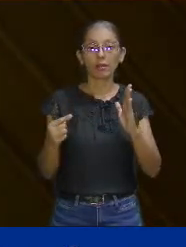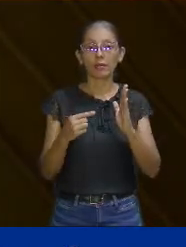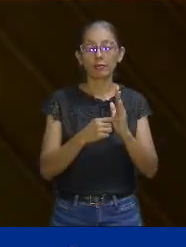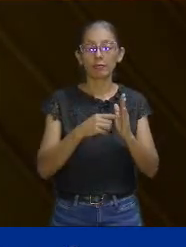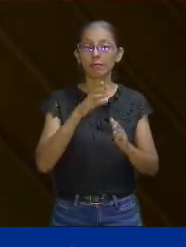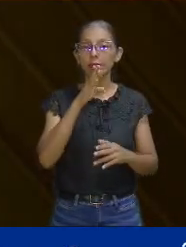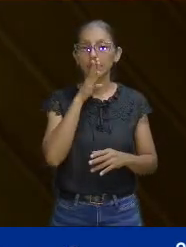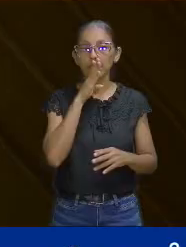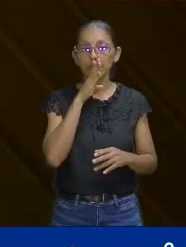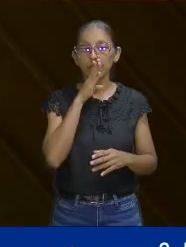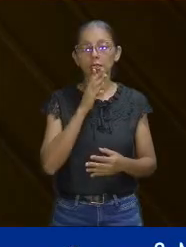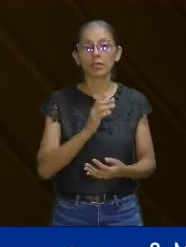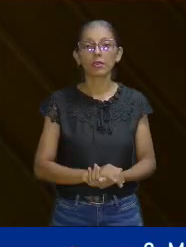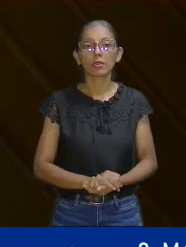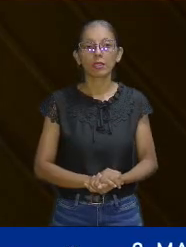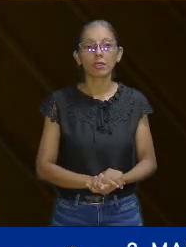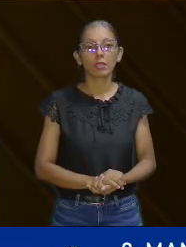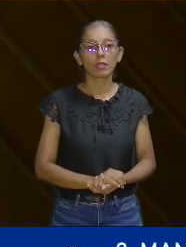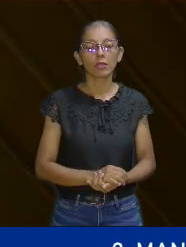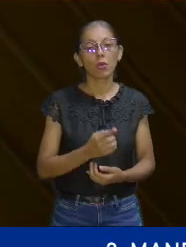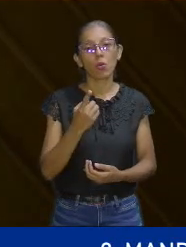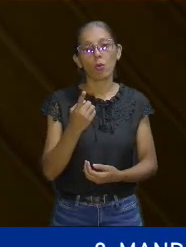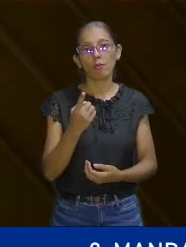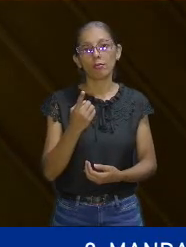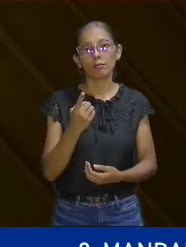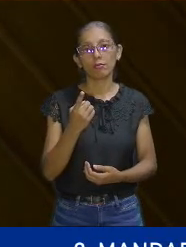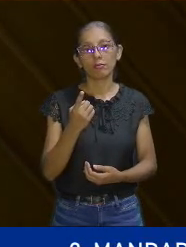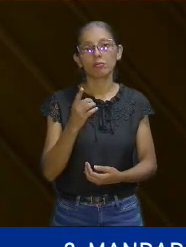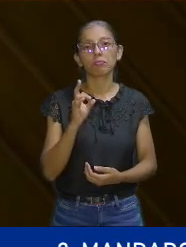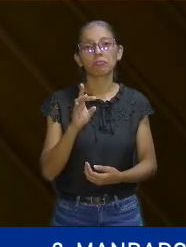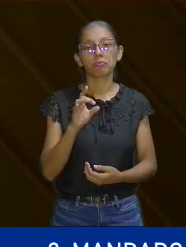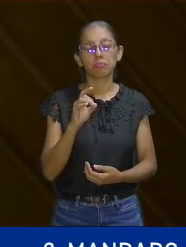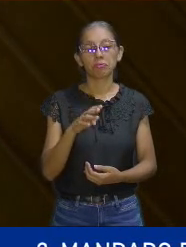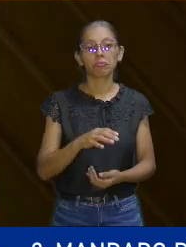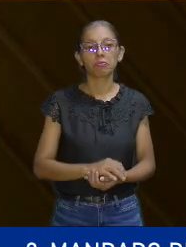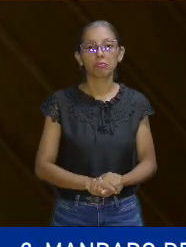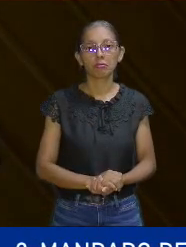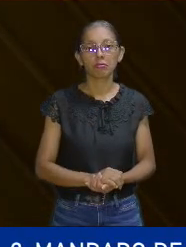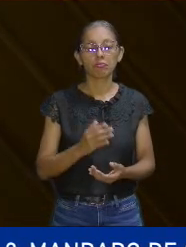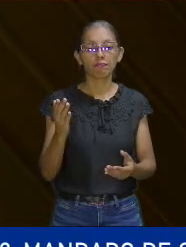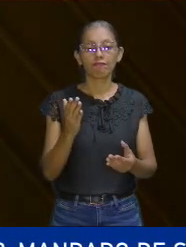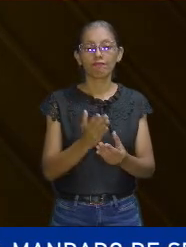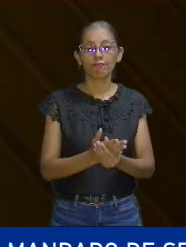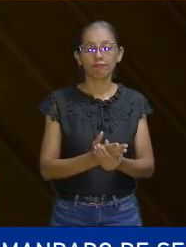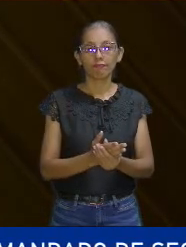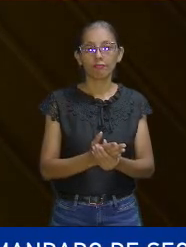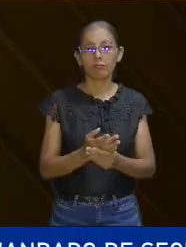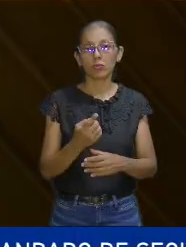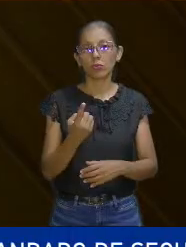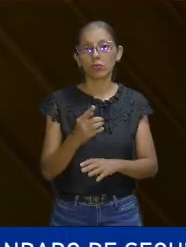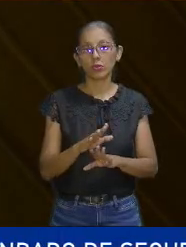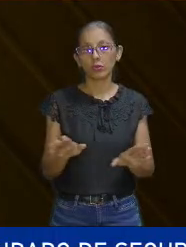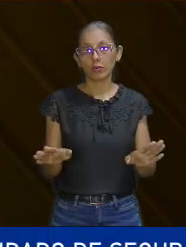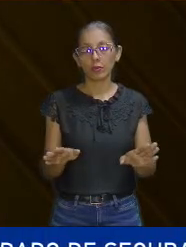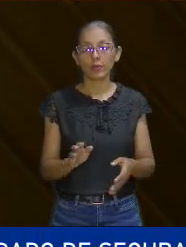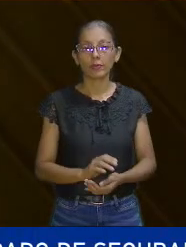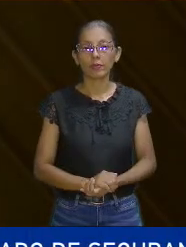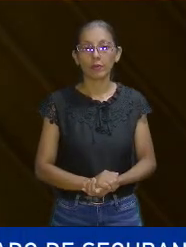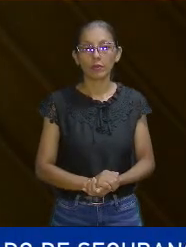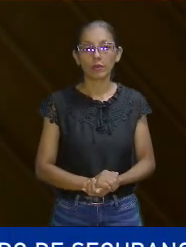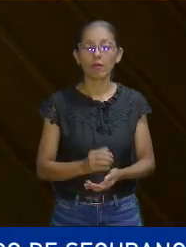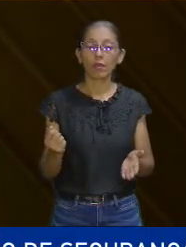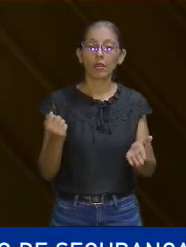anônimas, somente uma chegou até o processo e registrada após o requerimento feito pelo